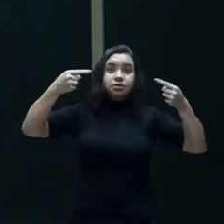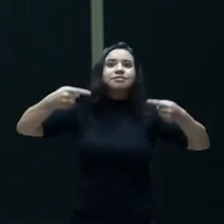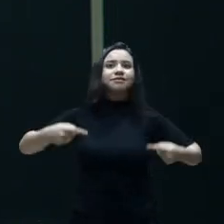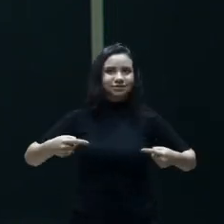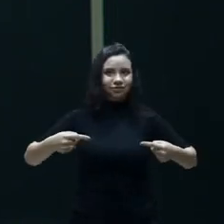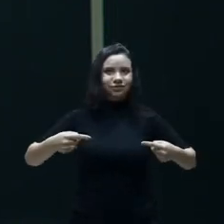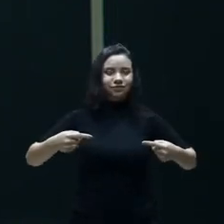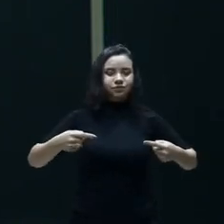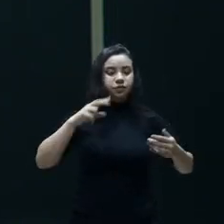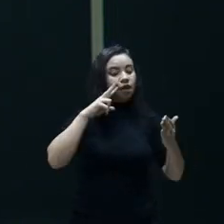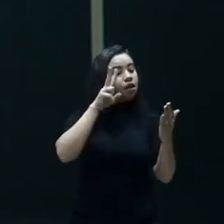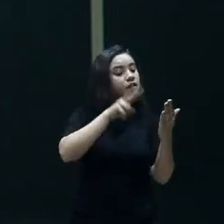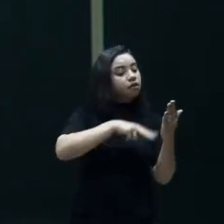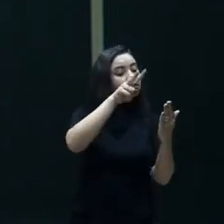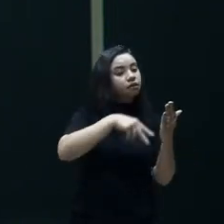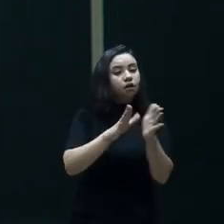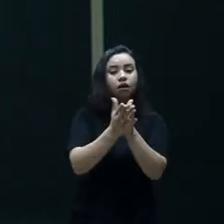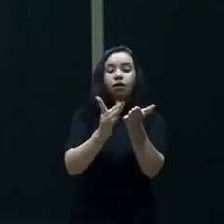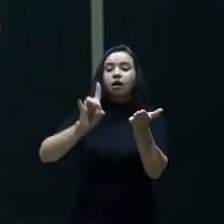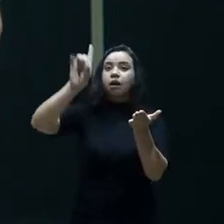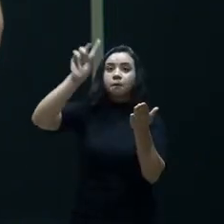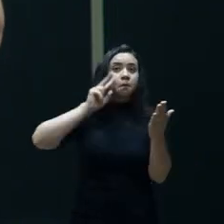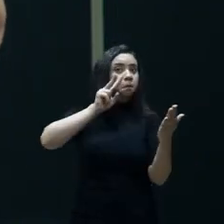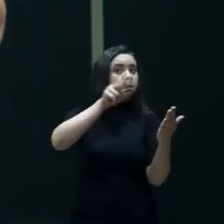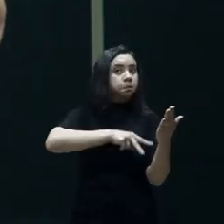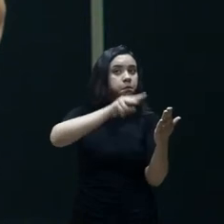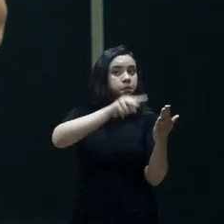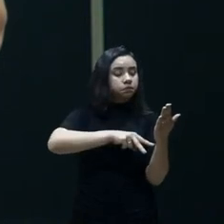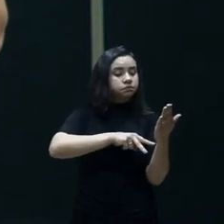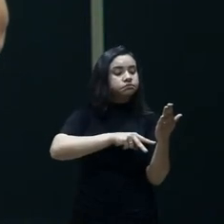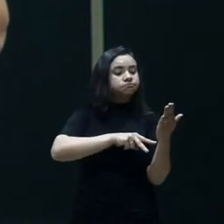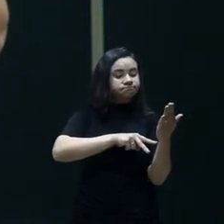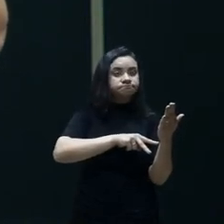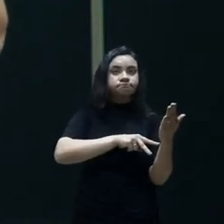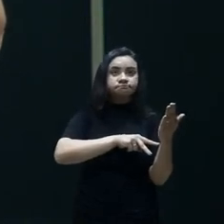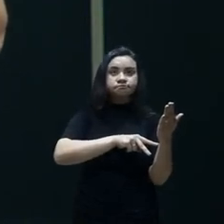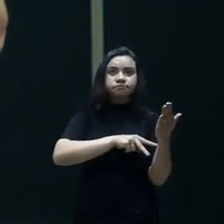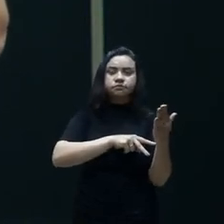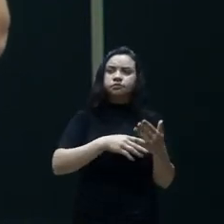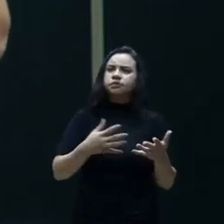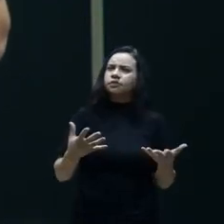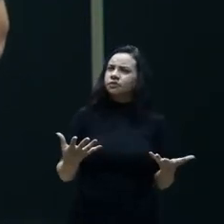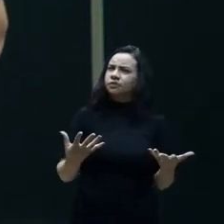um desafio de leitura da palavra de Deus. Algo que seria